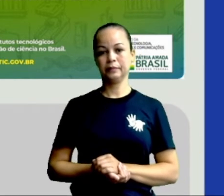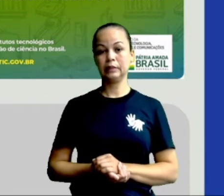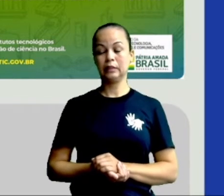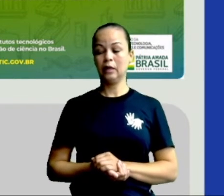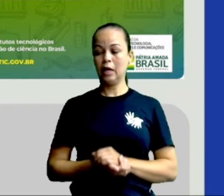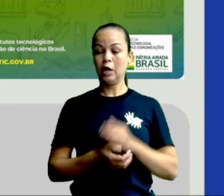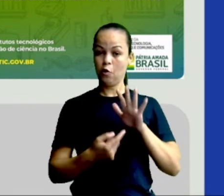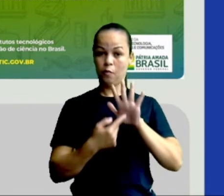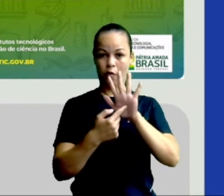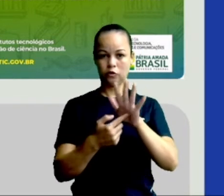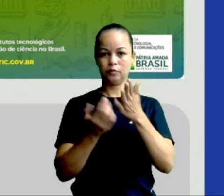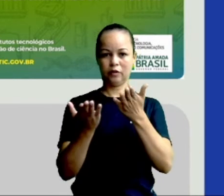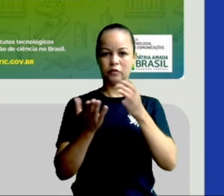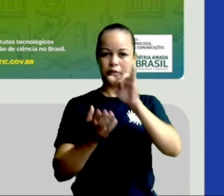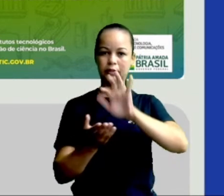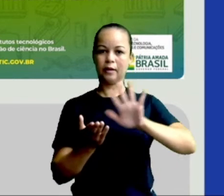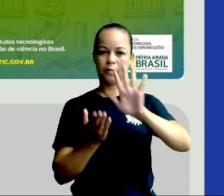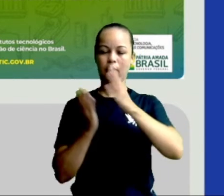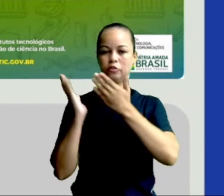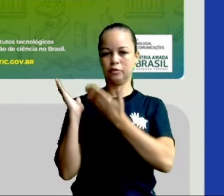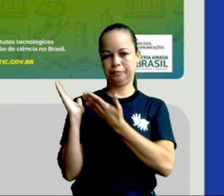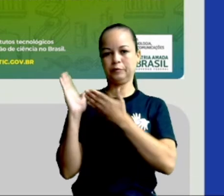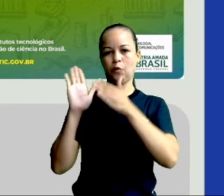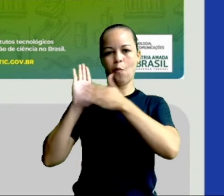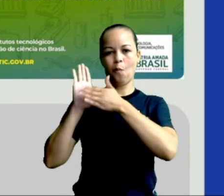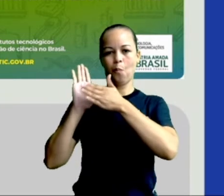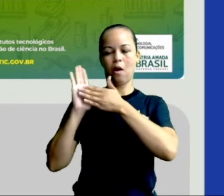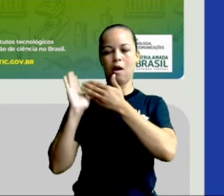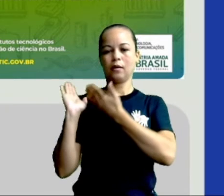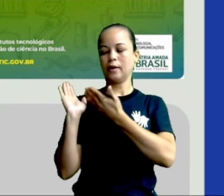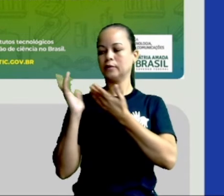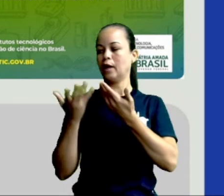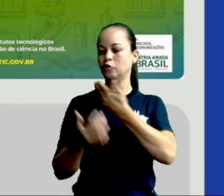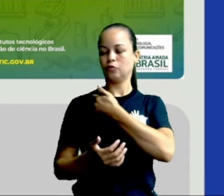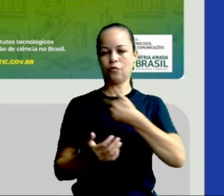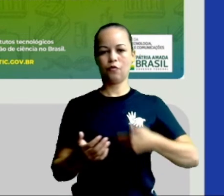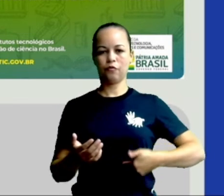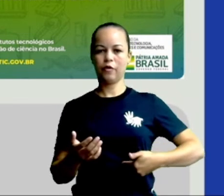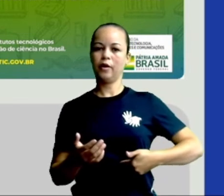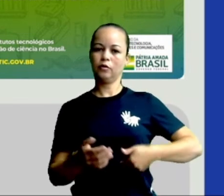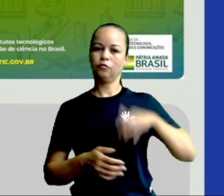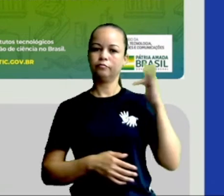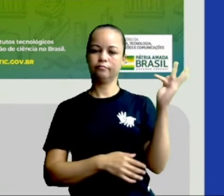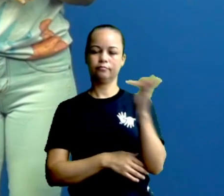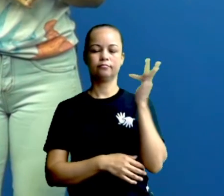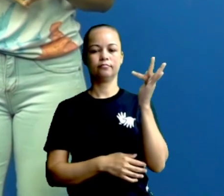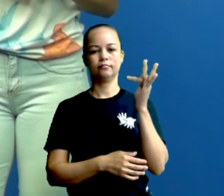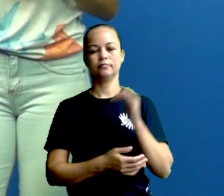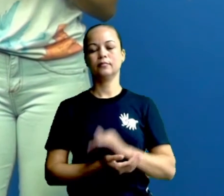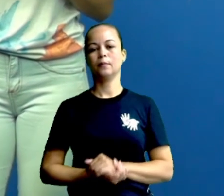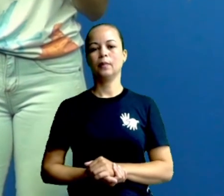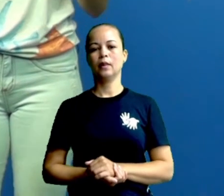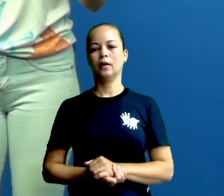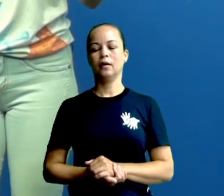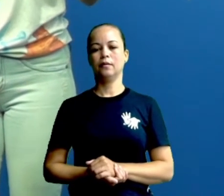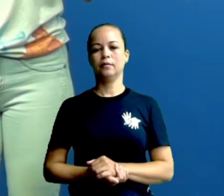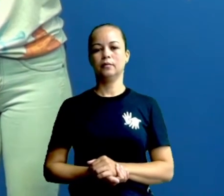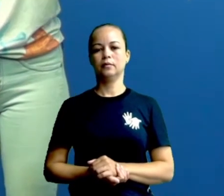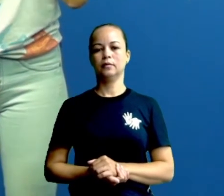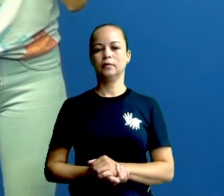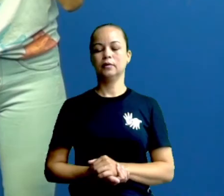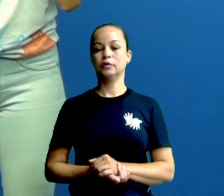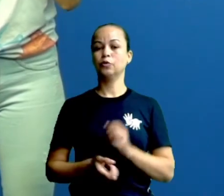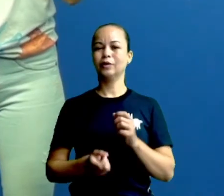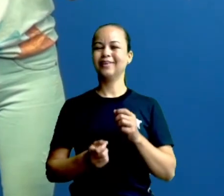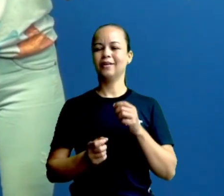esse cartaz aí, vocês podem observar, do governo federal, que é